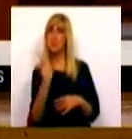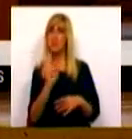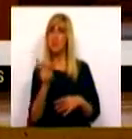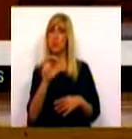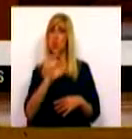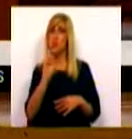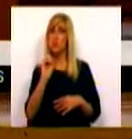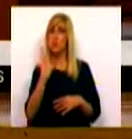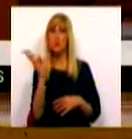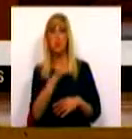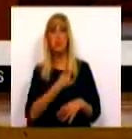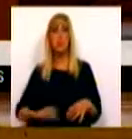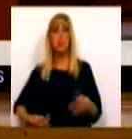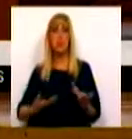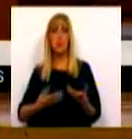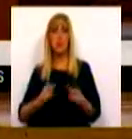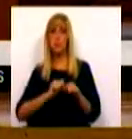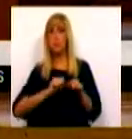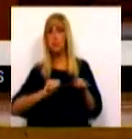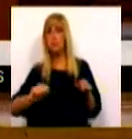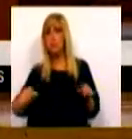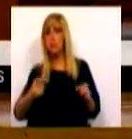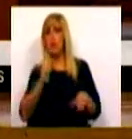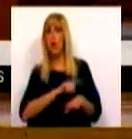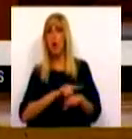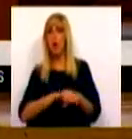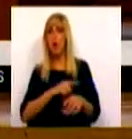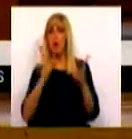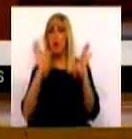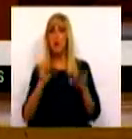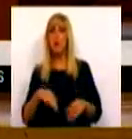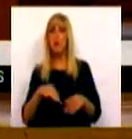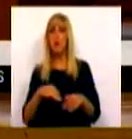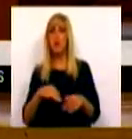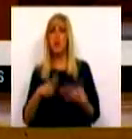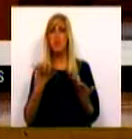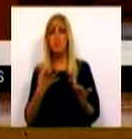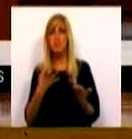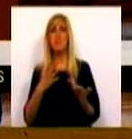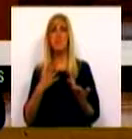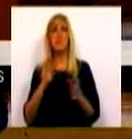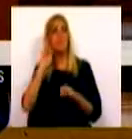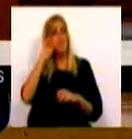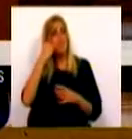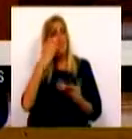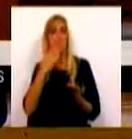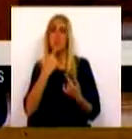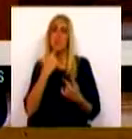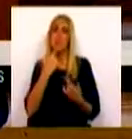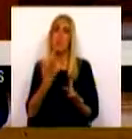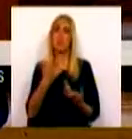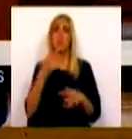166.800 desempregados de longa duração, terminando um calvário para tantos e